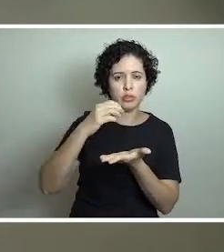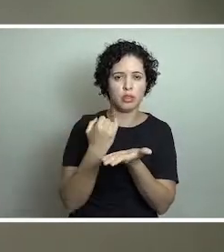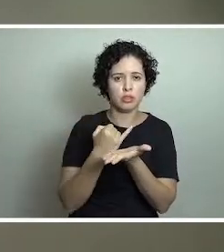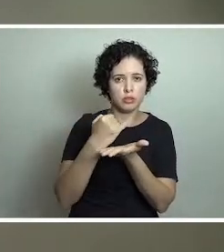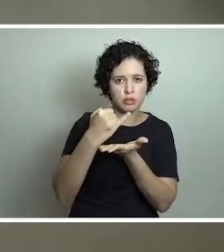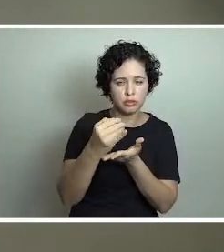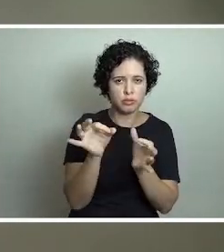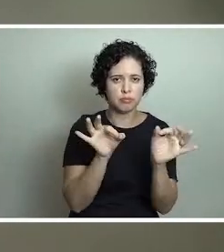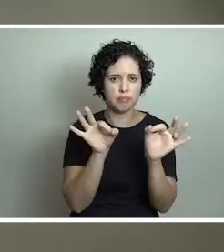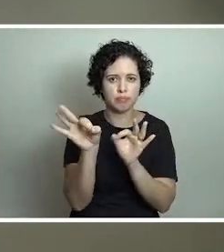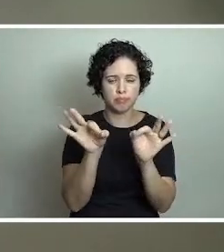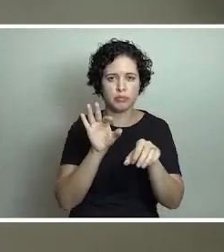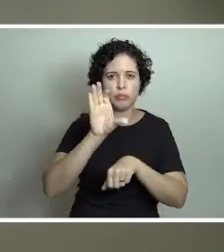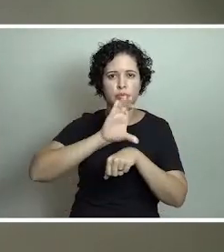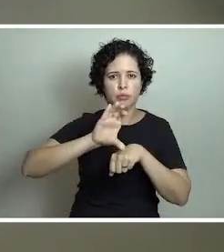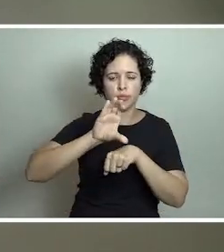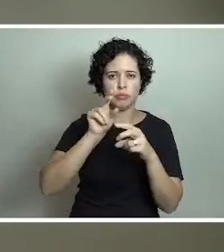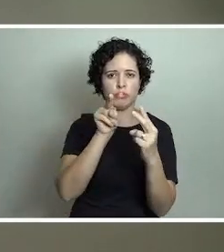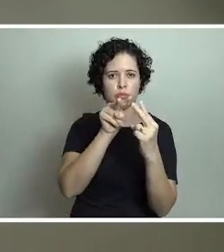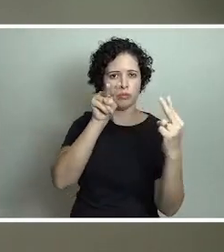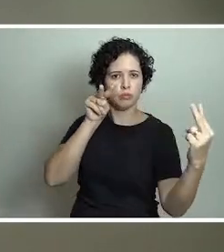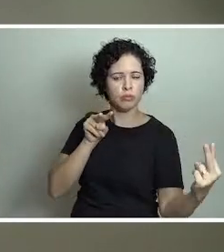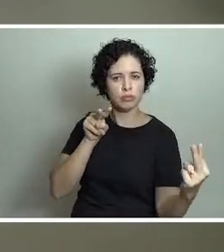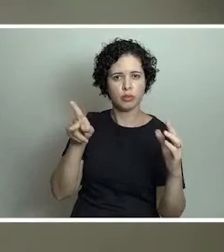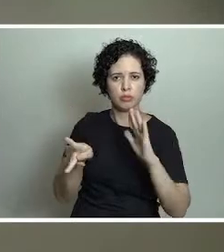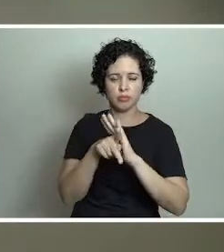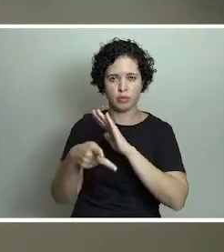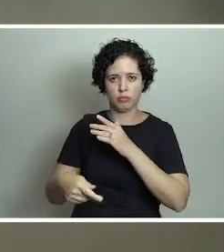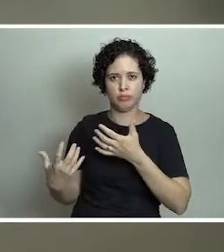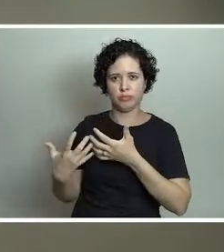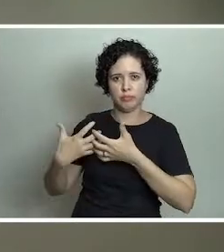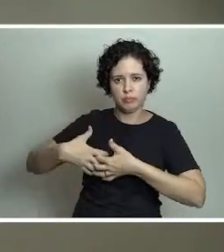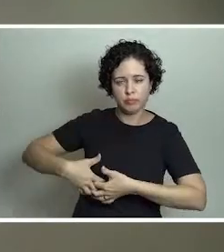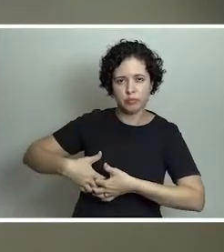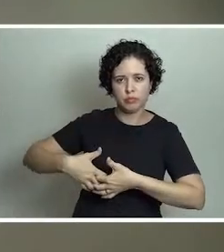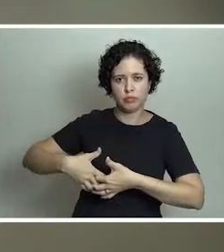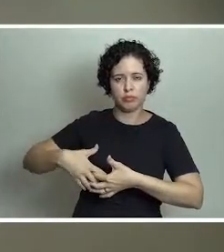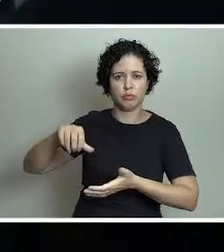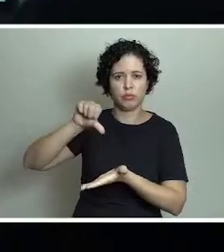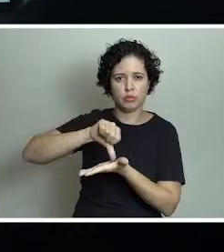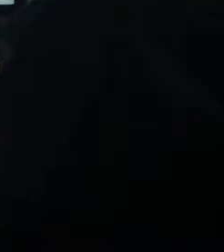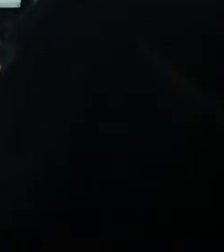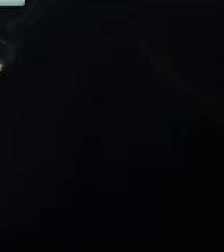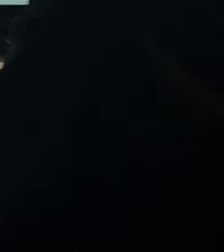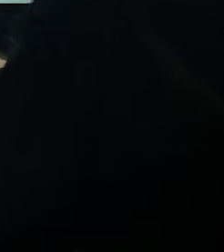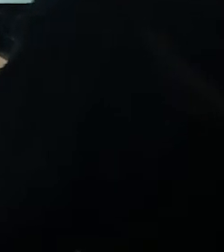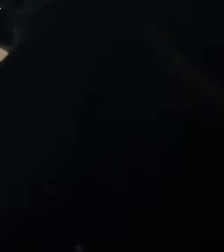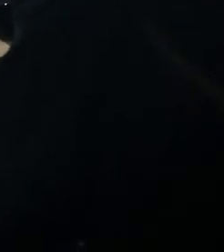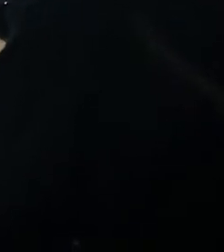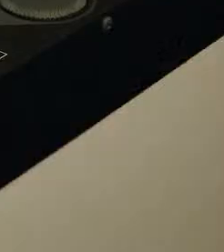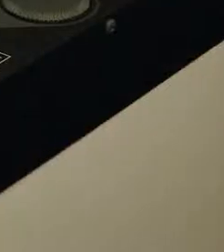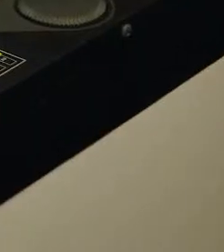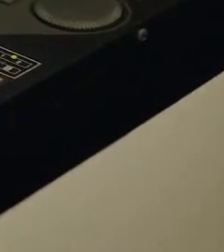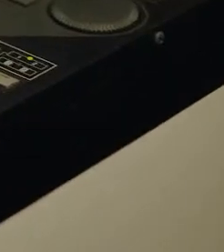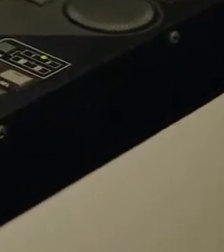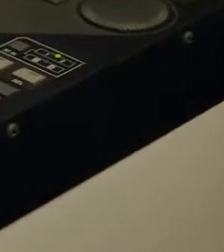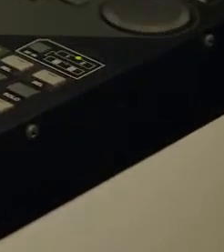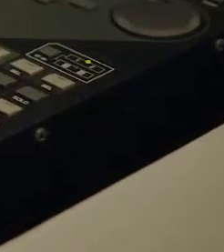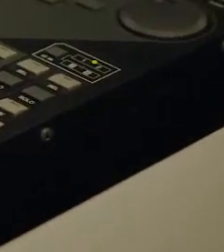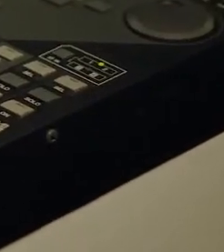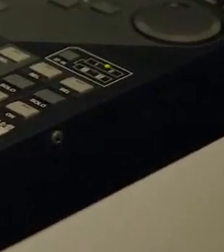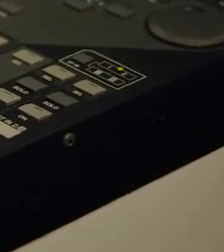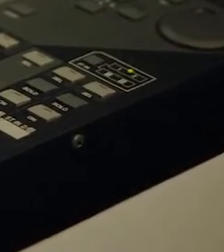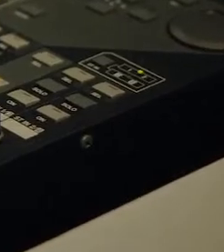ofertas e o planejamento de cursos EAD com oferta própria, que ocorreu em 2013. A pandemia ela foi um